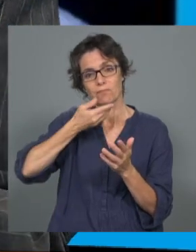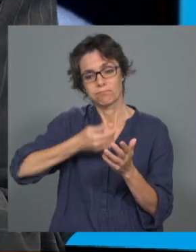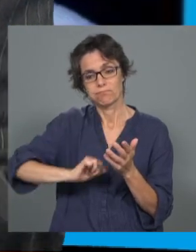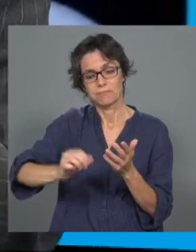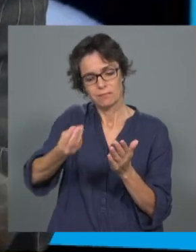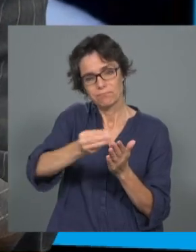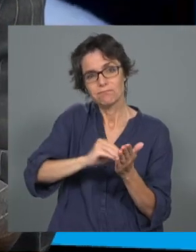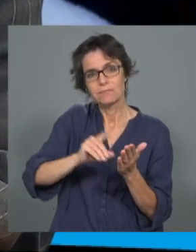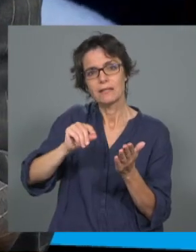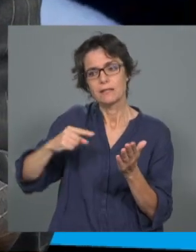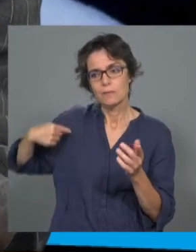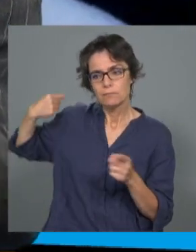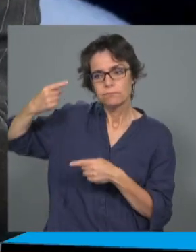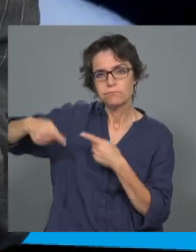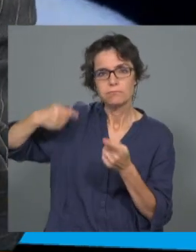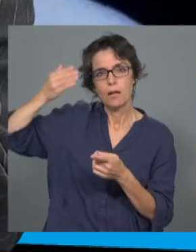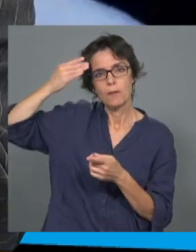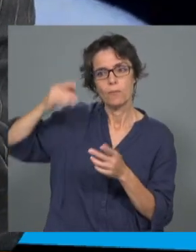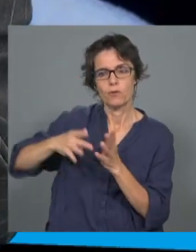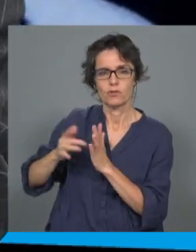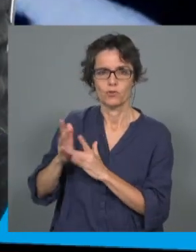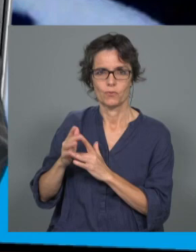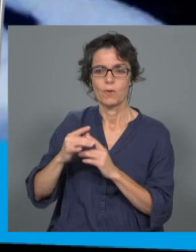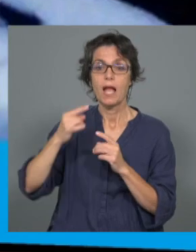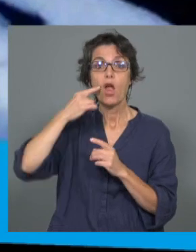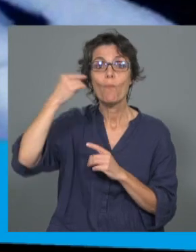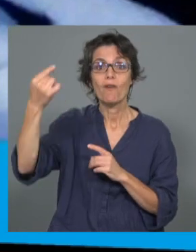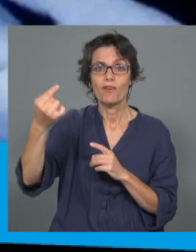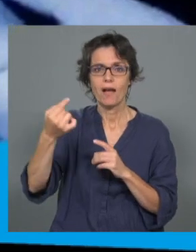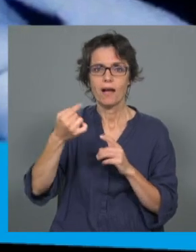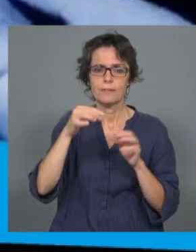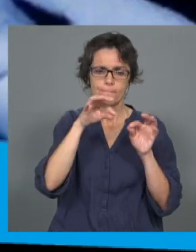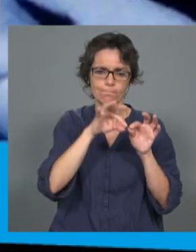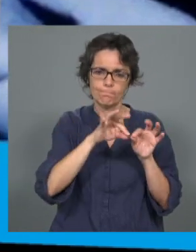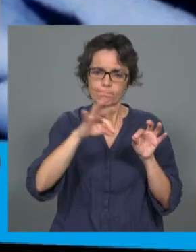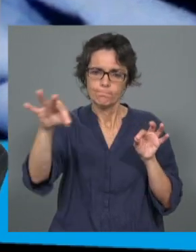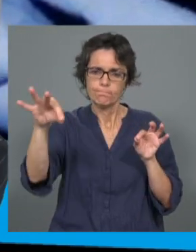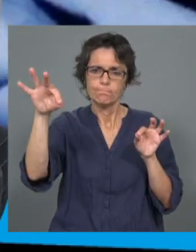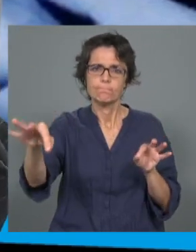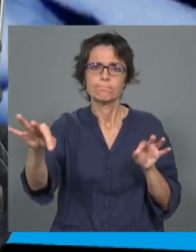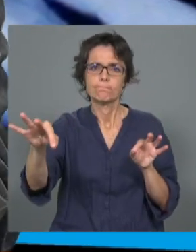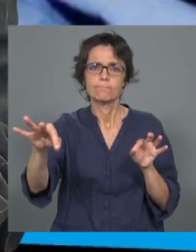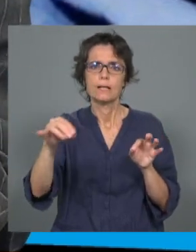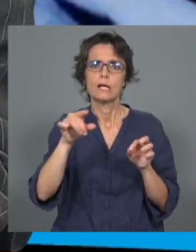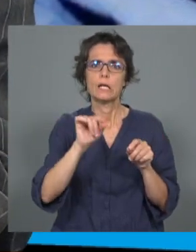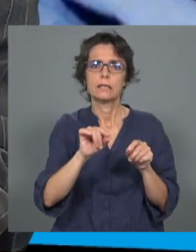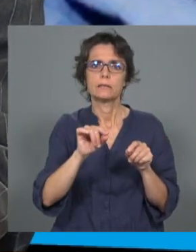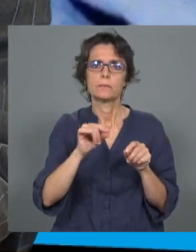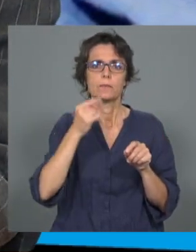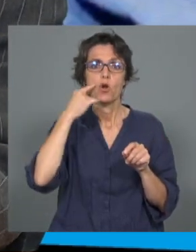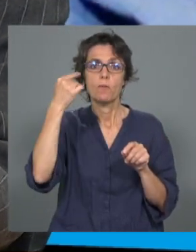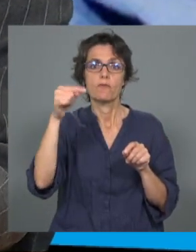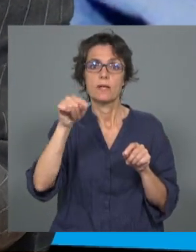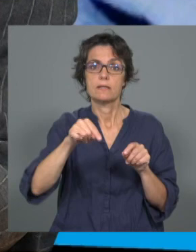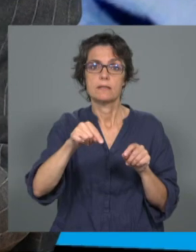da tradição da memória de Jesus. Portanto, é uma viagem bem situada com o espaço geográfico, é também uma viagem